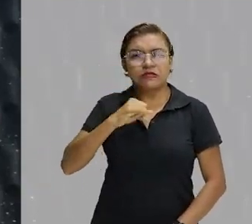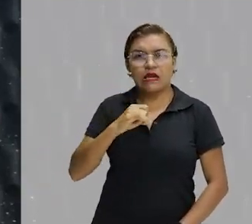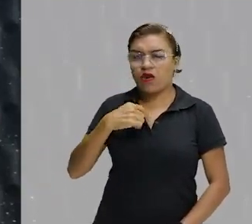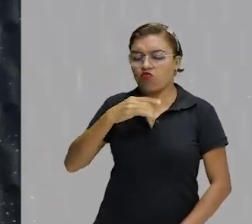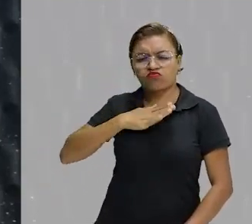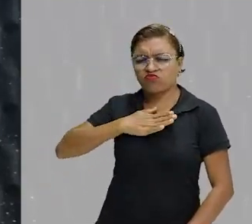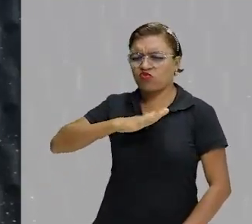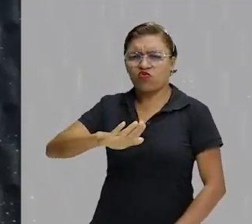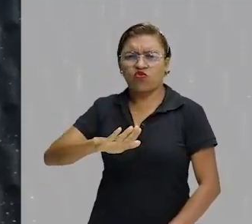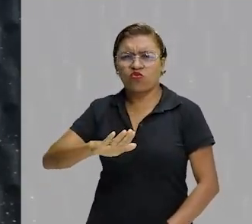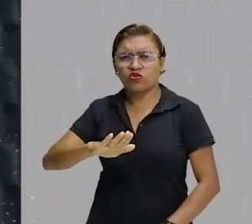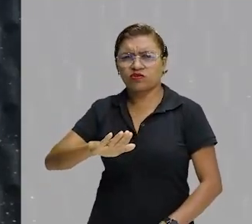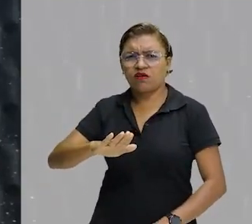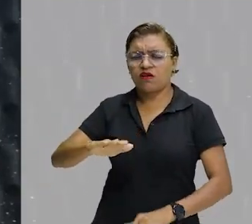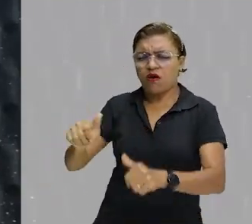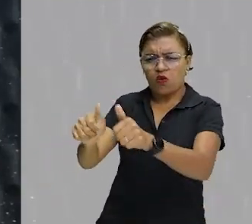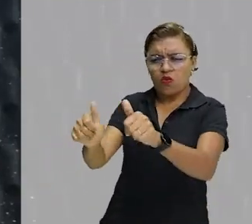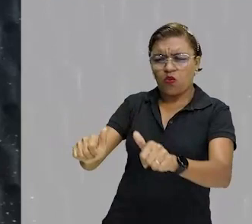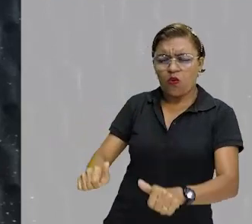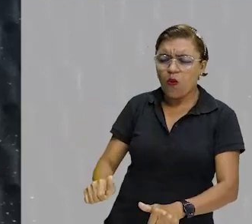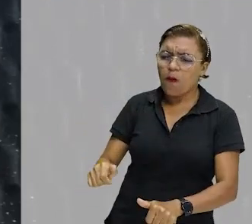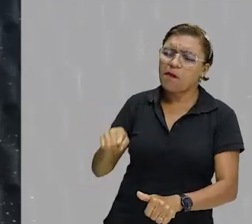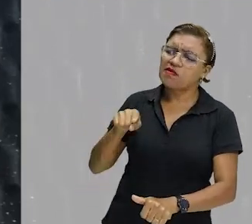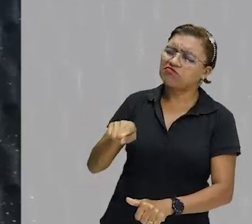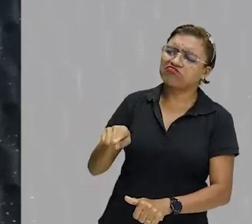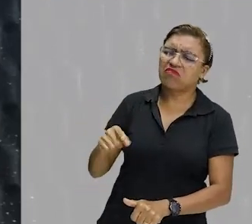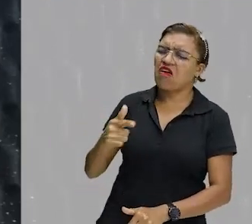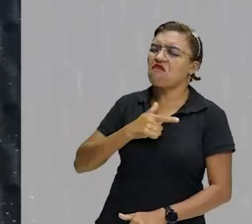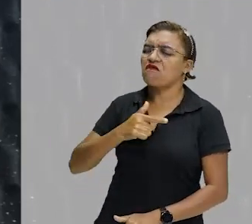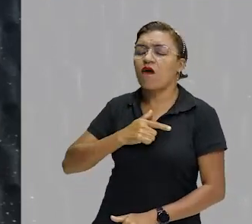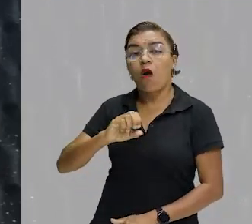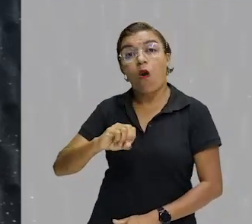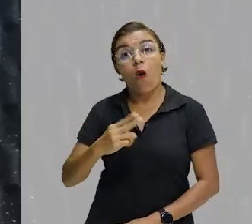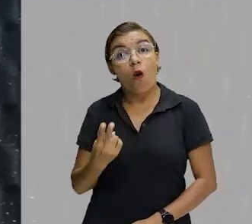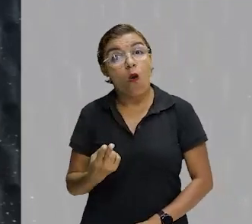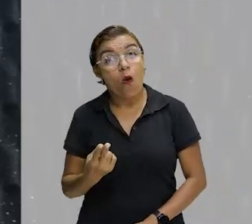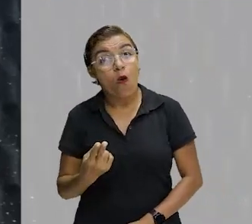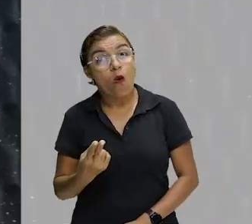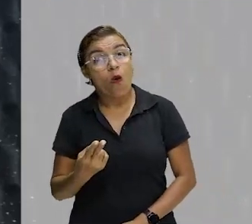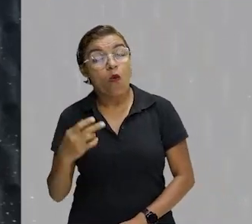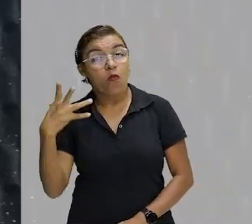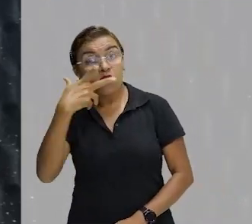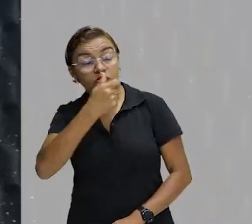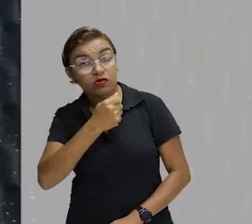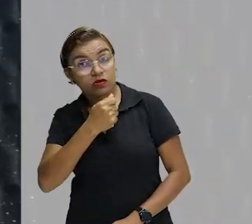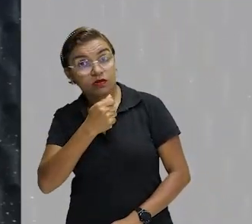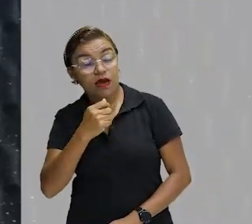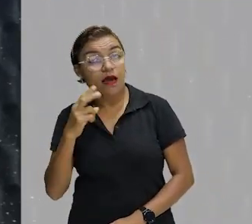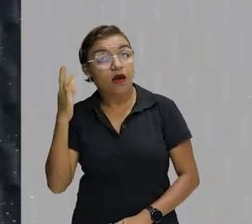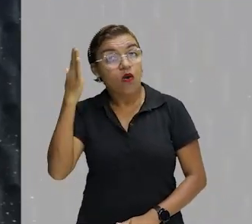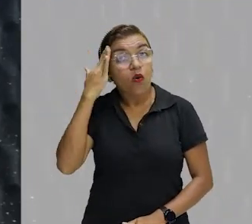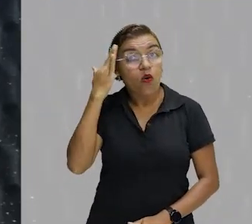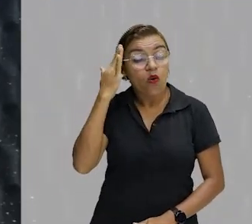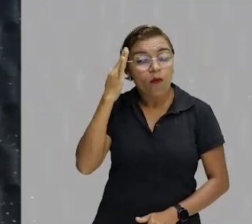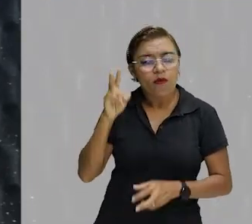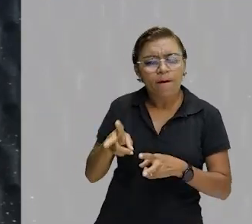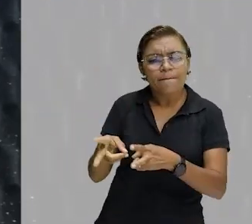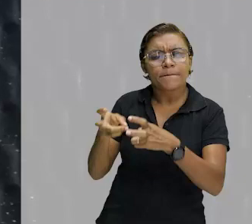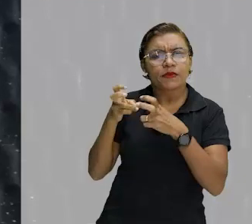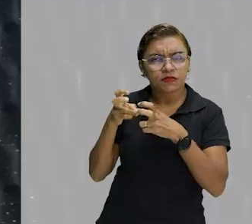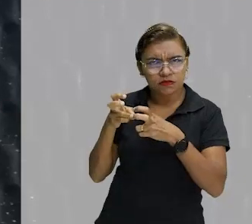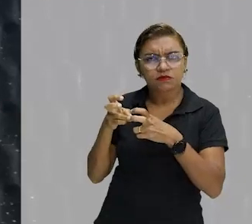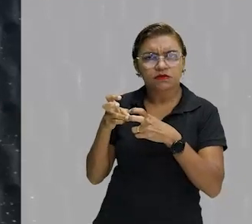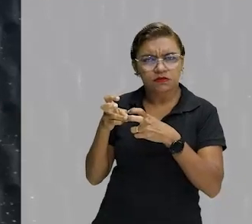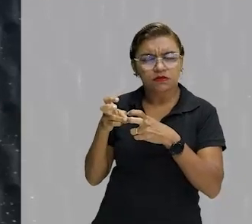que ela seja feia ou bonita. E sim tem a ver com o meu padrão estético, ou a falta de compreensão que eu tenho sobre a obra.